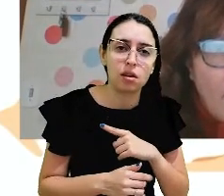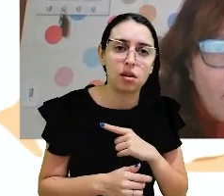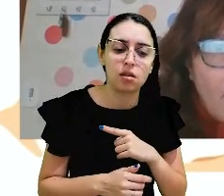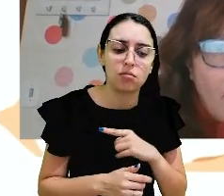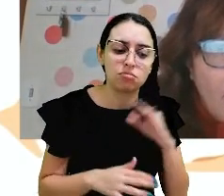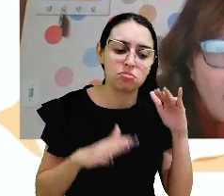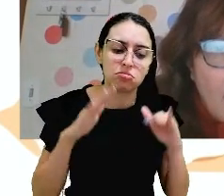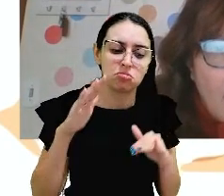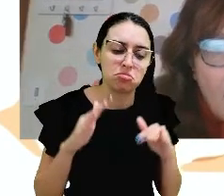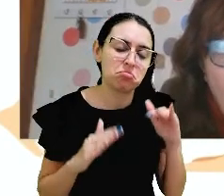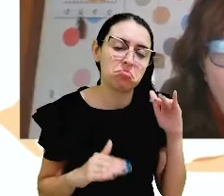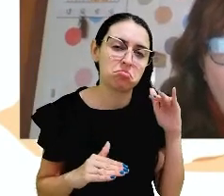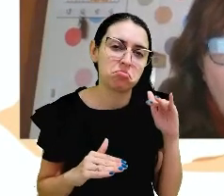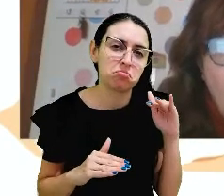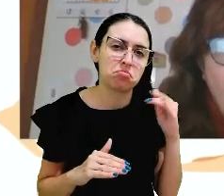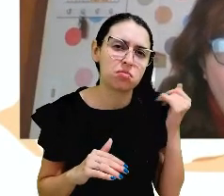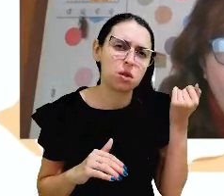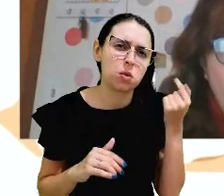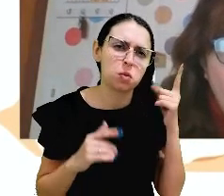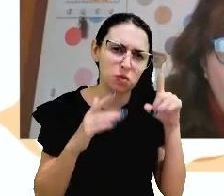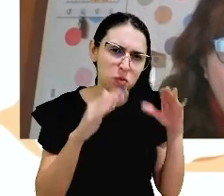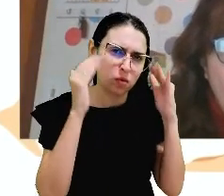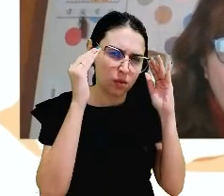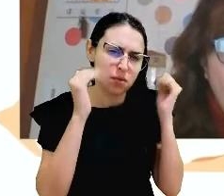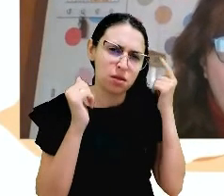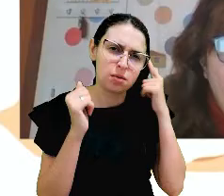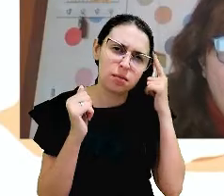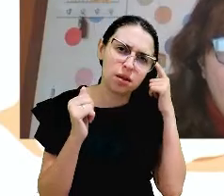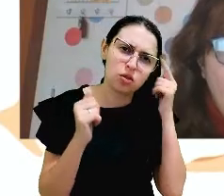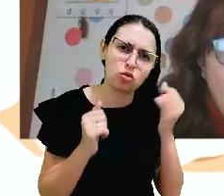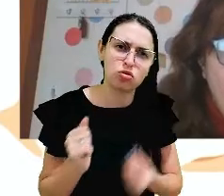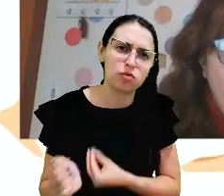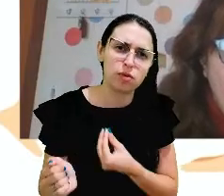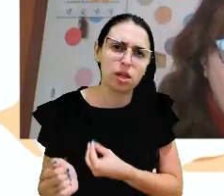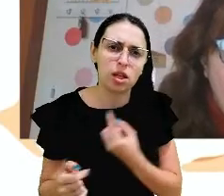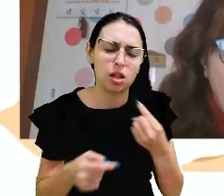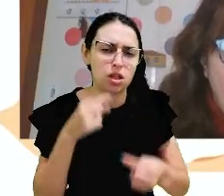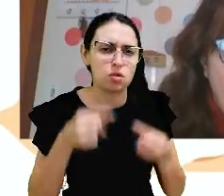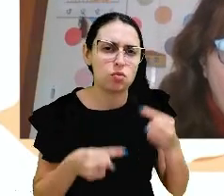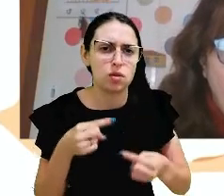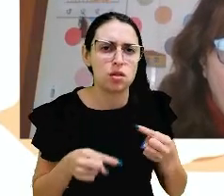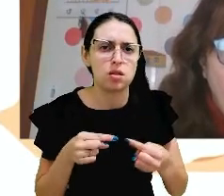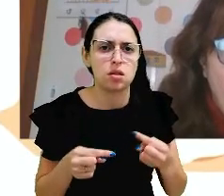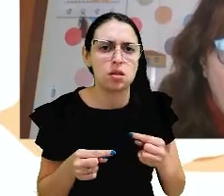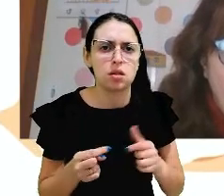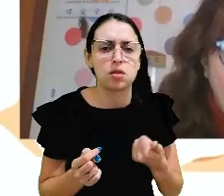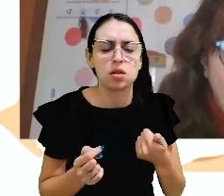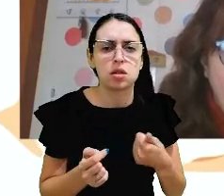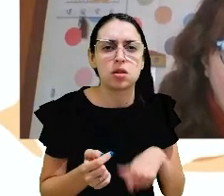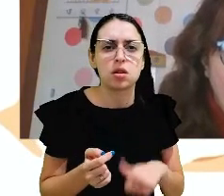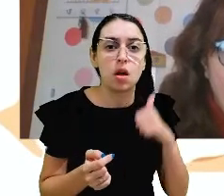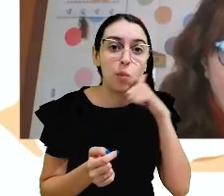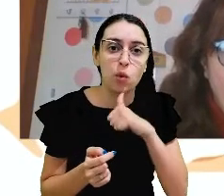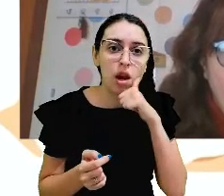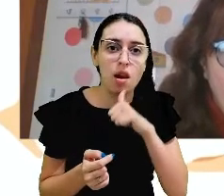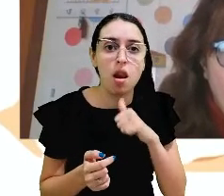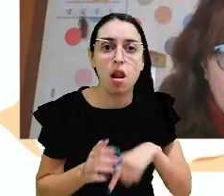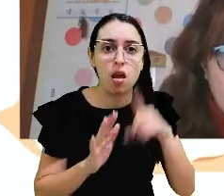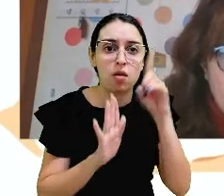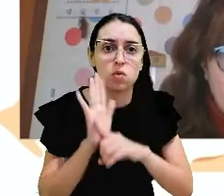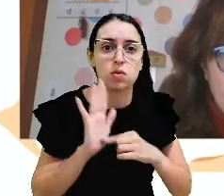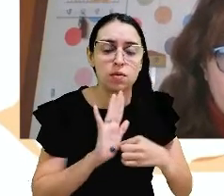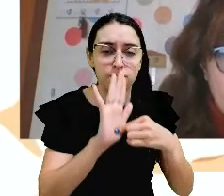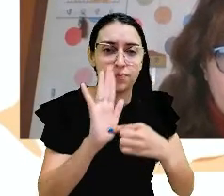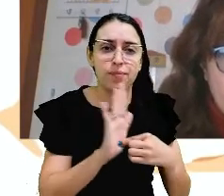talvez pelos meus interesses de vida, pela minha discussão com relação ao meu papel de mulher na sociedade,